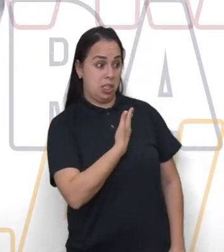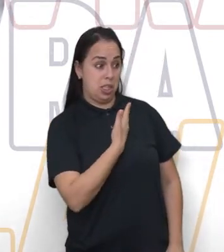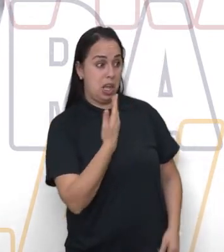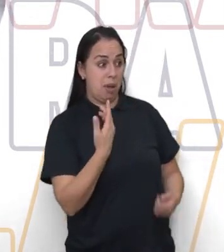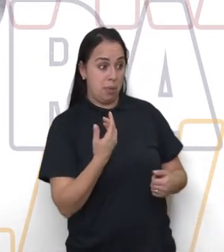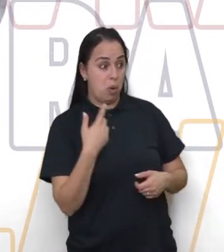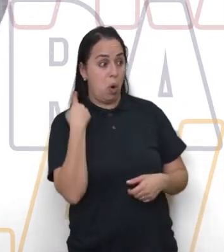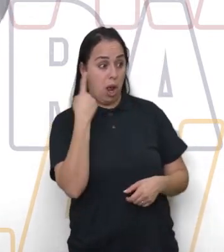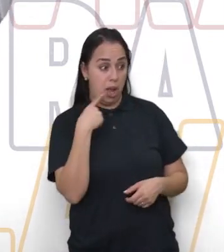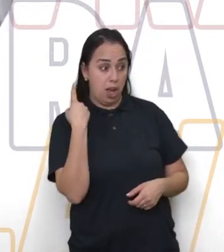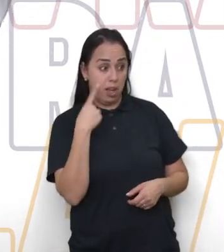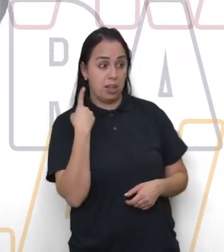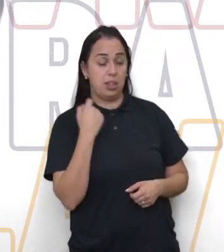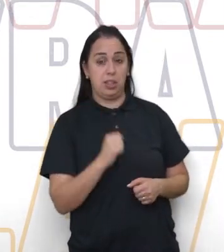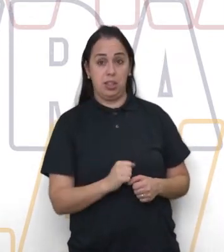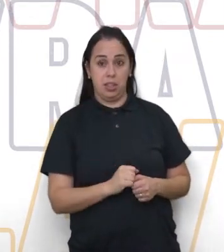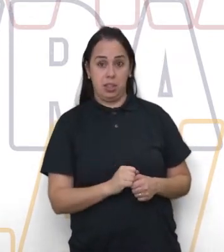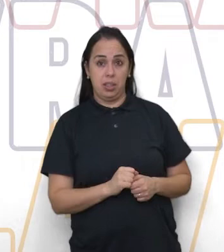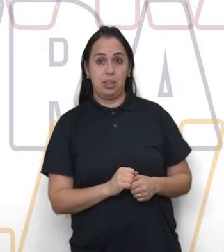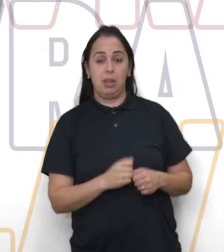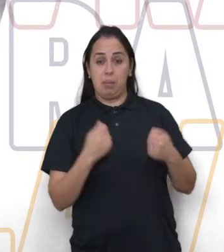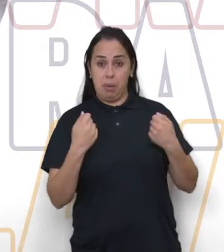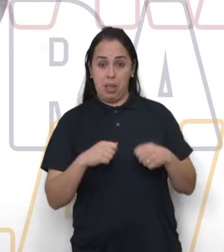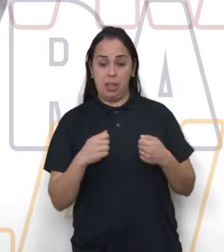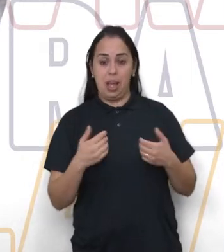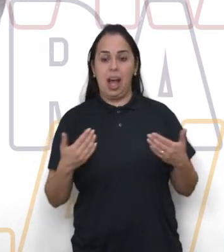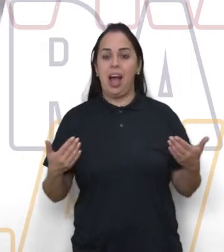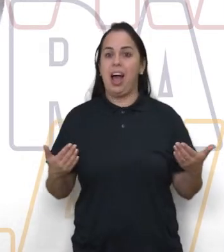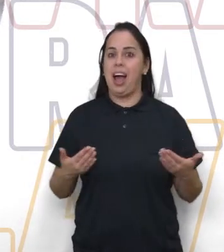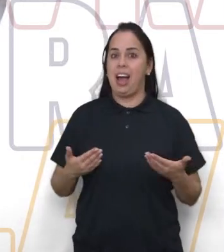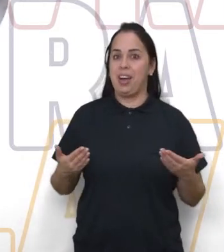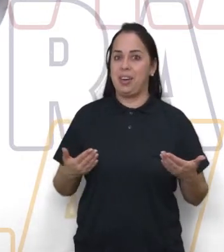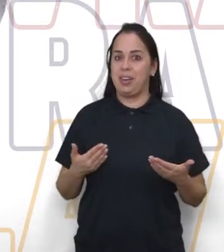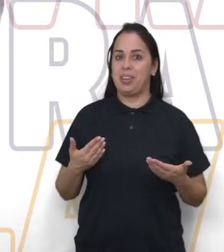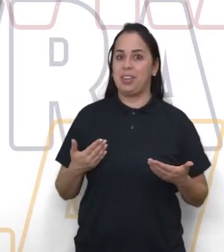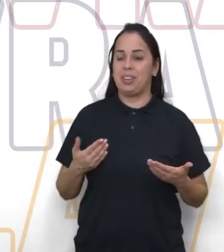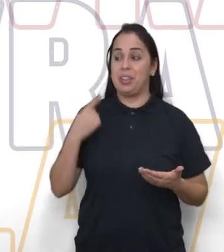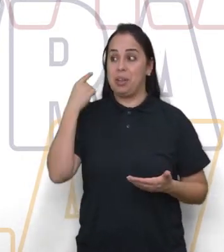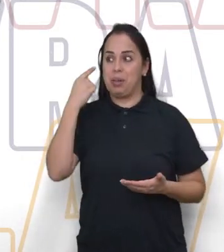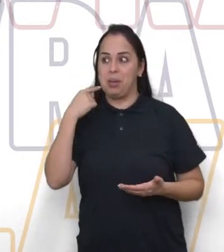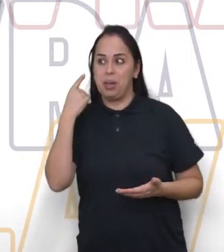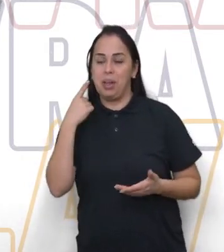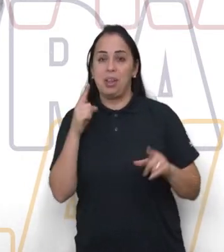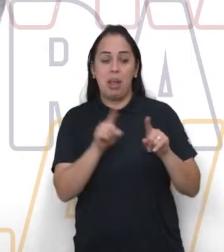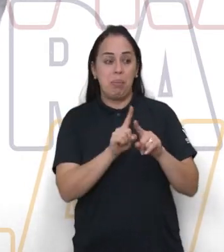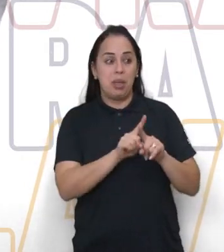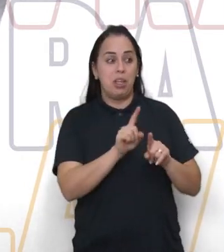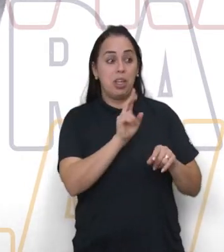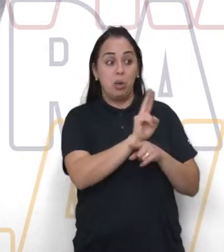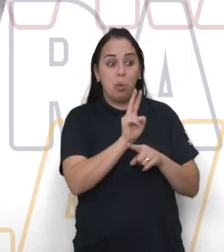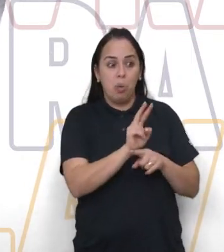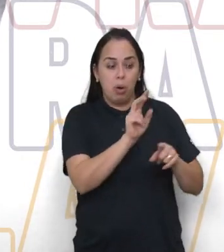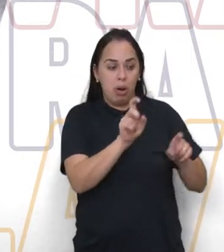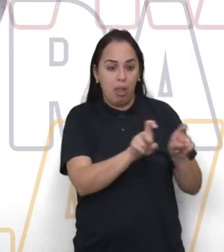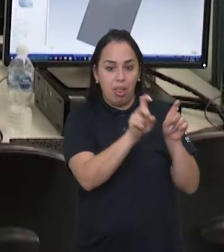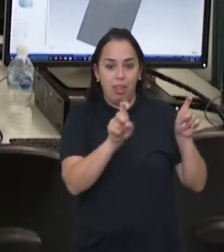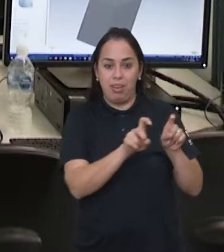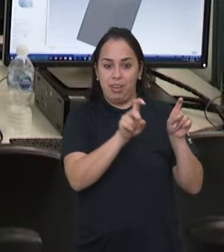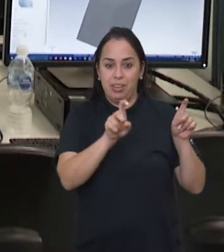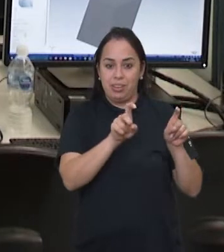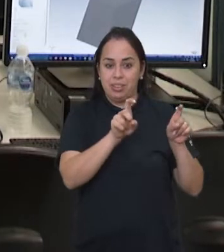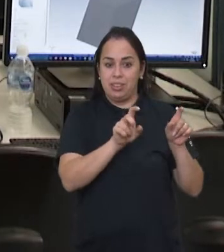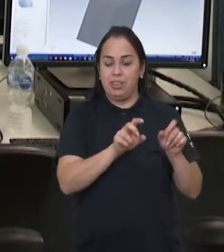advogado um amigo médico e tomara que você nunca use a gente agora fala que além dos dois você tem que ter um amigo programador se você não tem